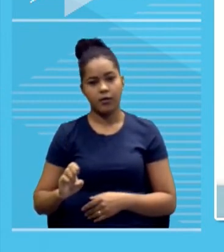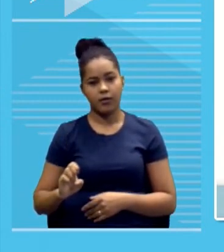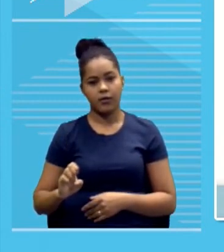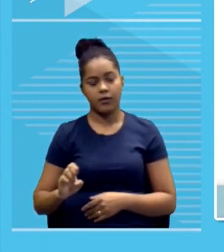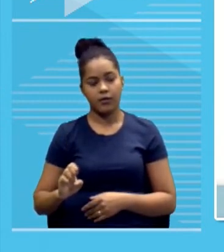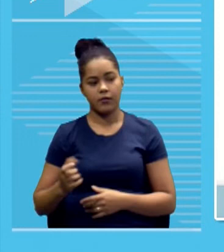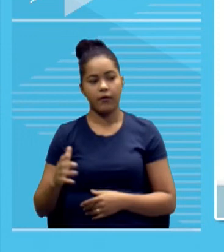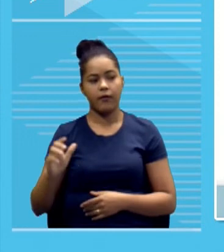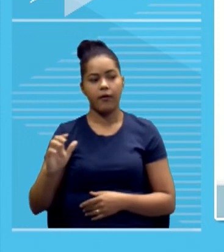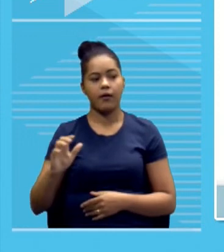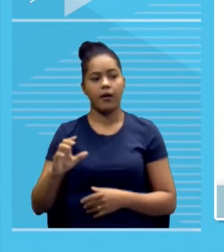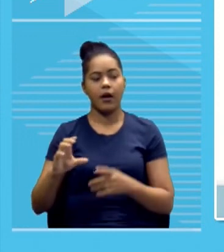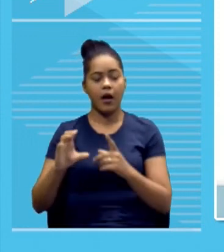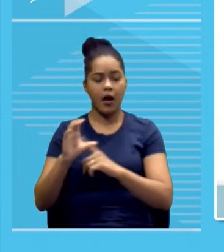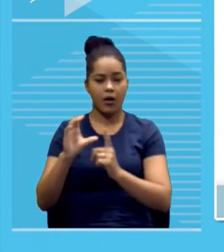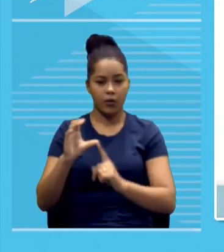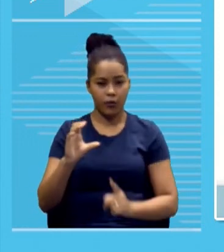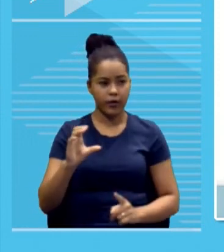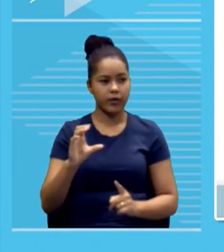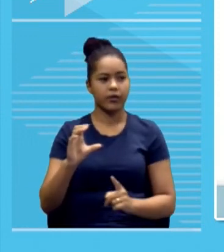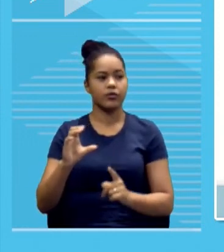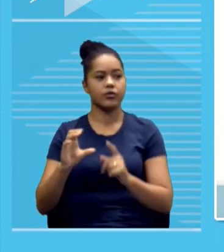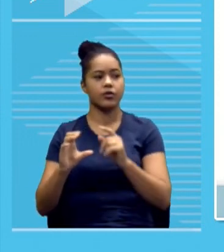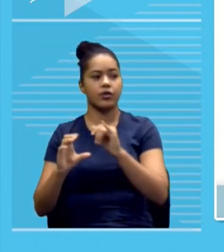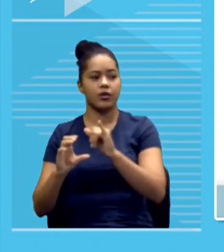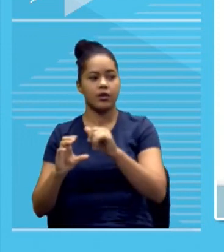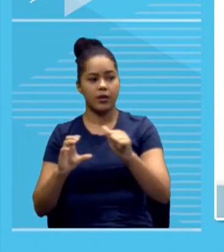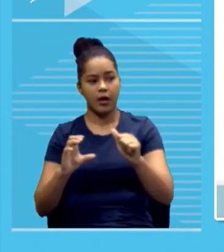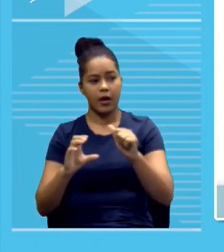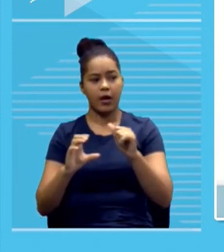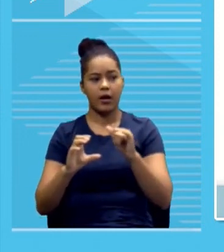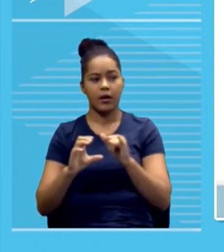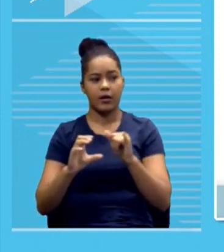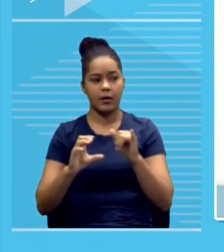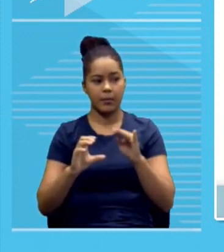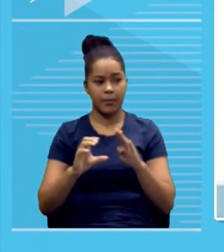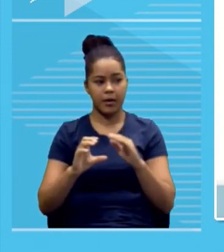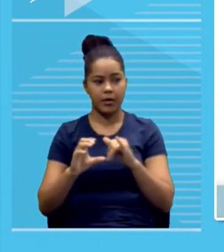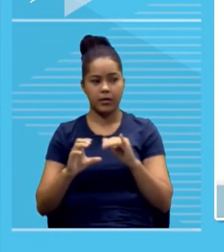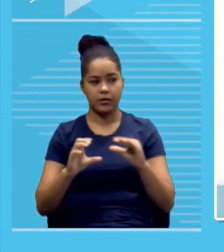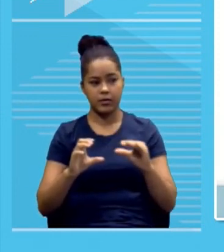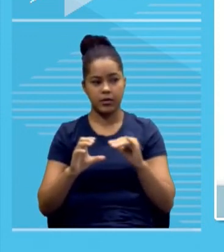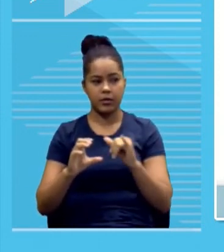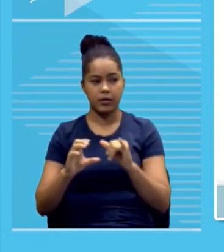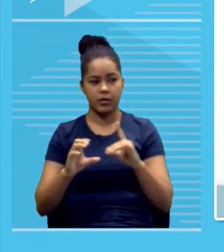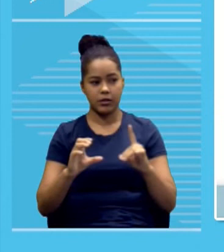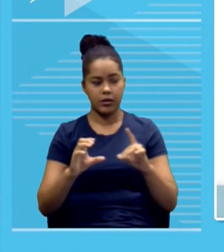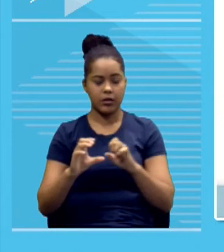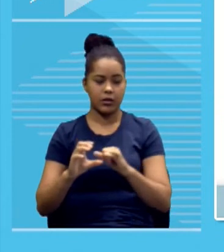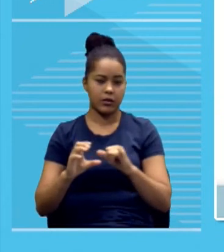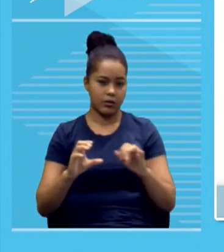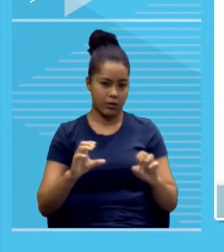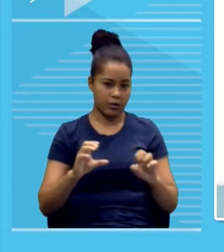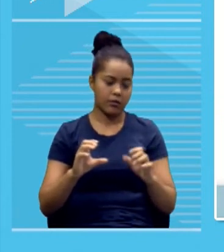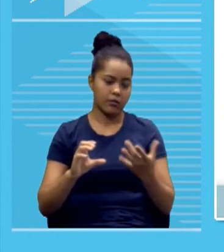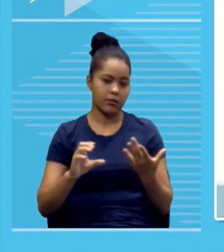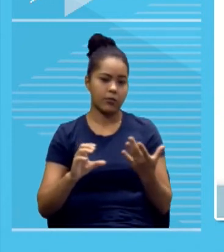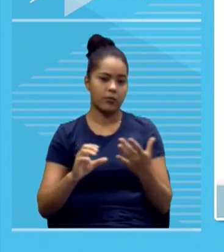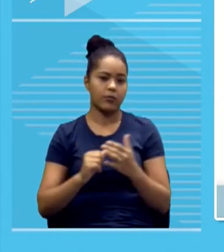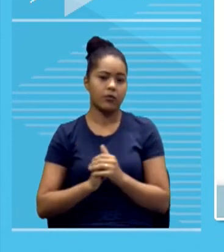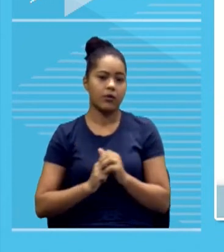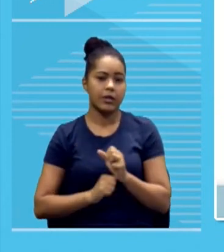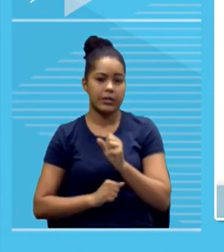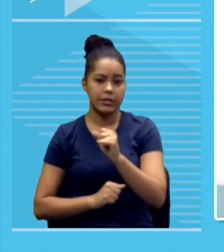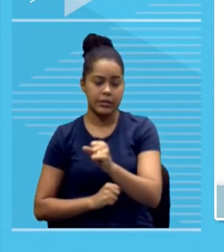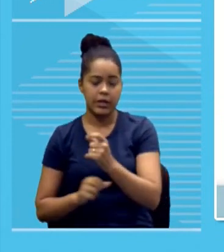IA, IB, IC, ID e IE, respectivamente. O técnico concluiu que as correntes que apresentam os mesmos